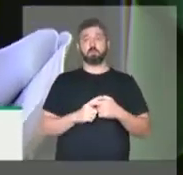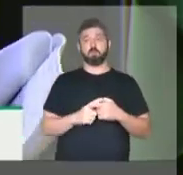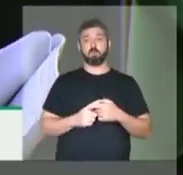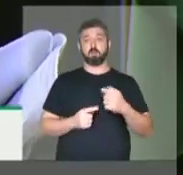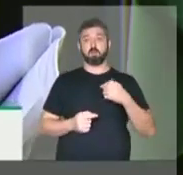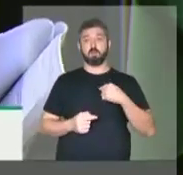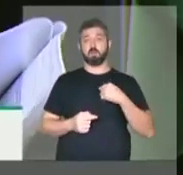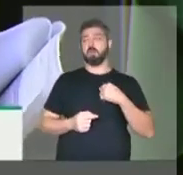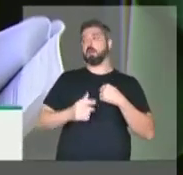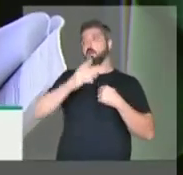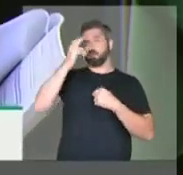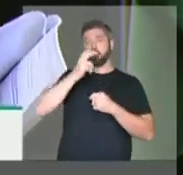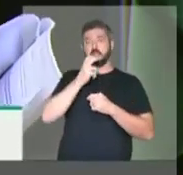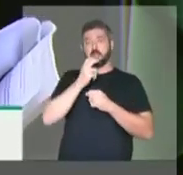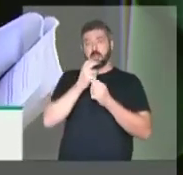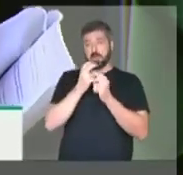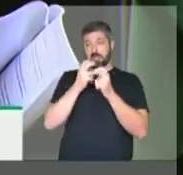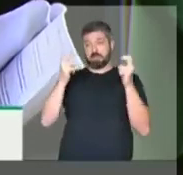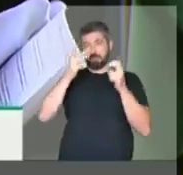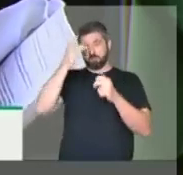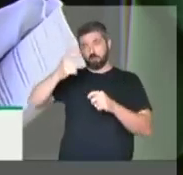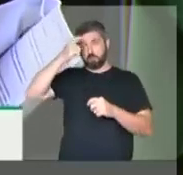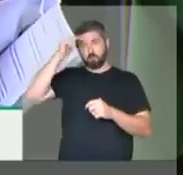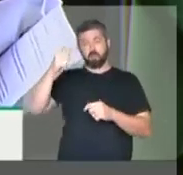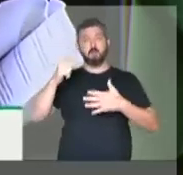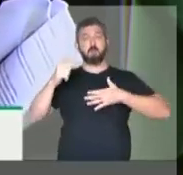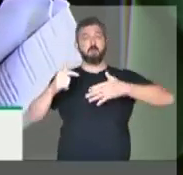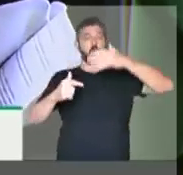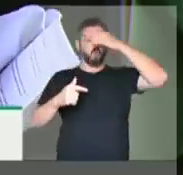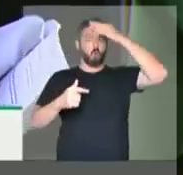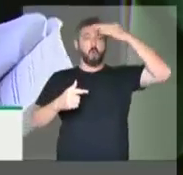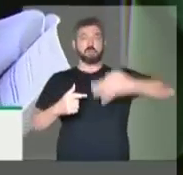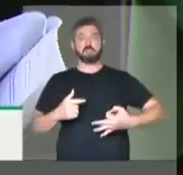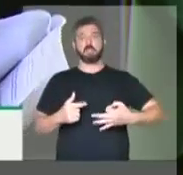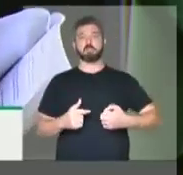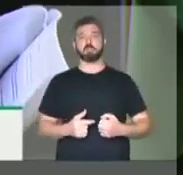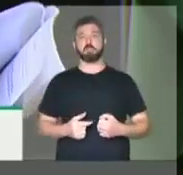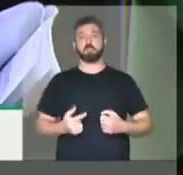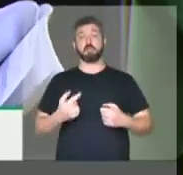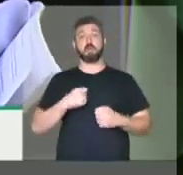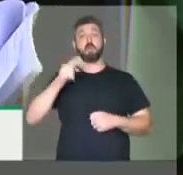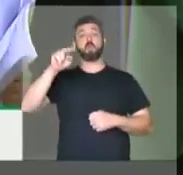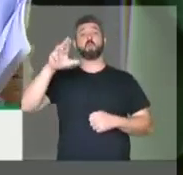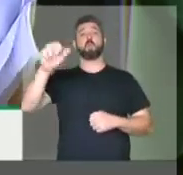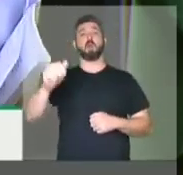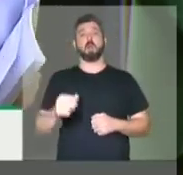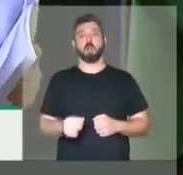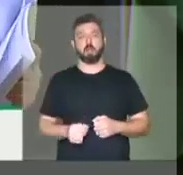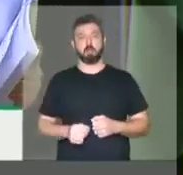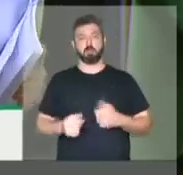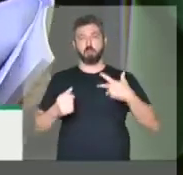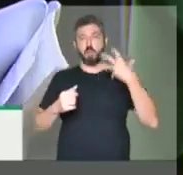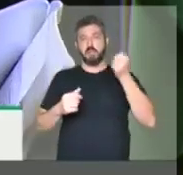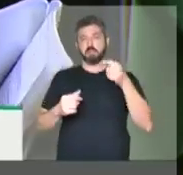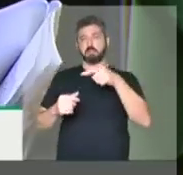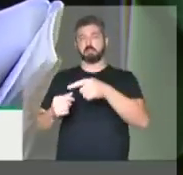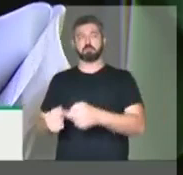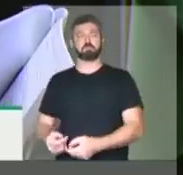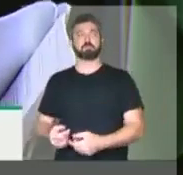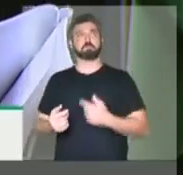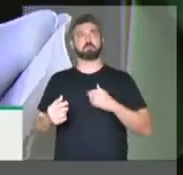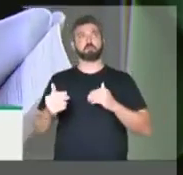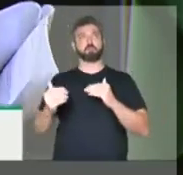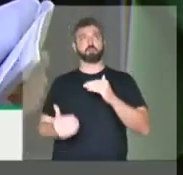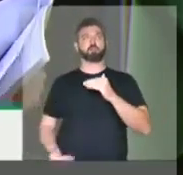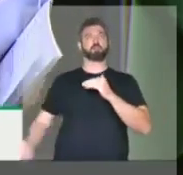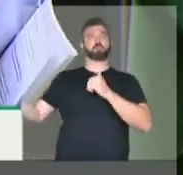anteponho à grita dos insensatos os meus juízos de consciência. Jamais, porém, o fiz sem antes